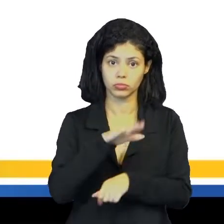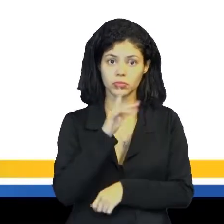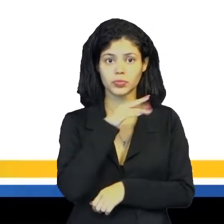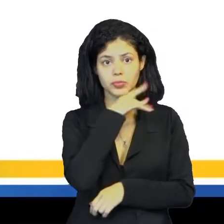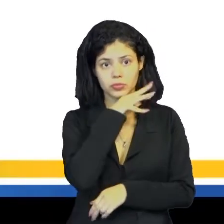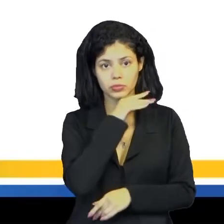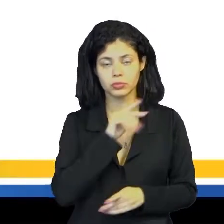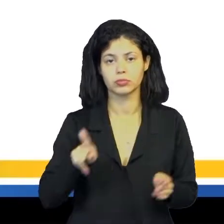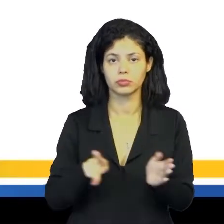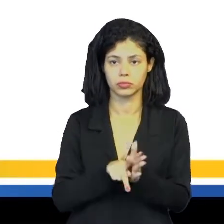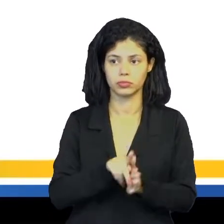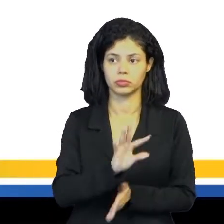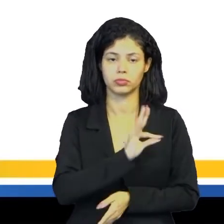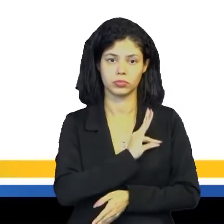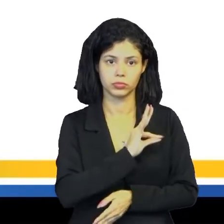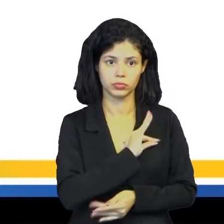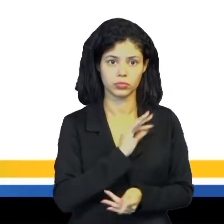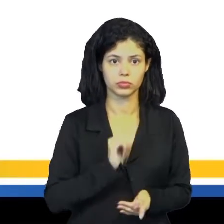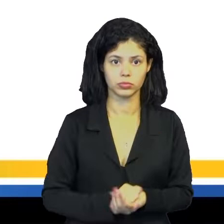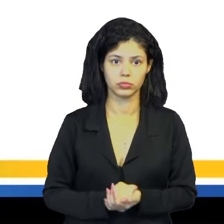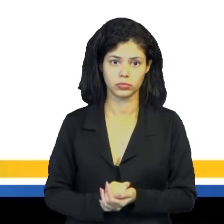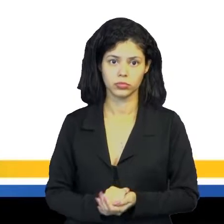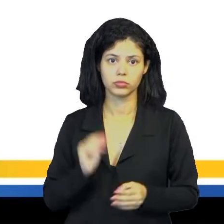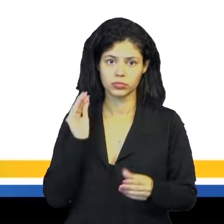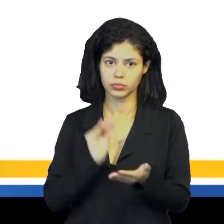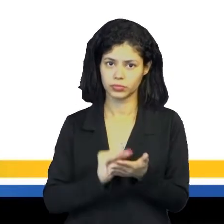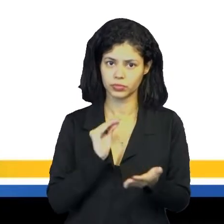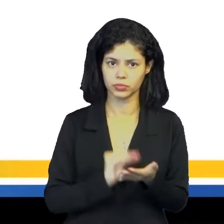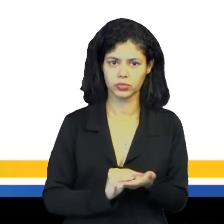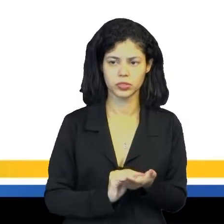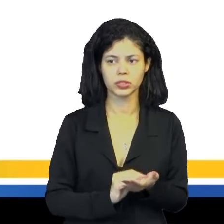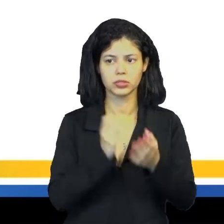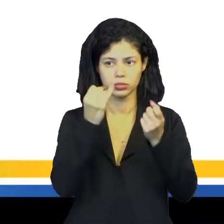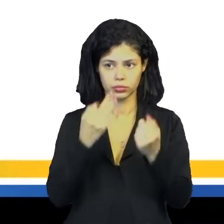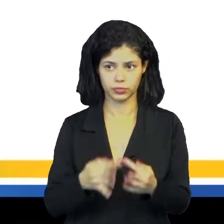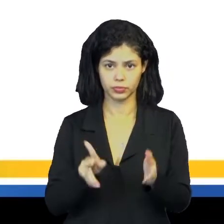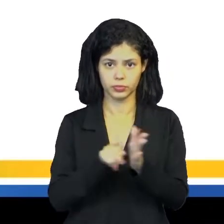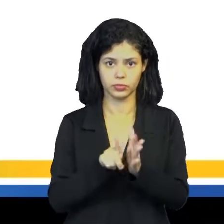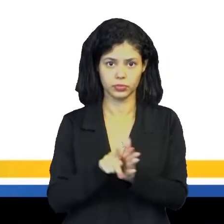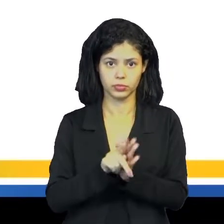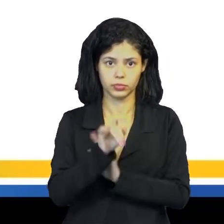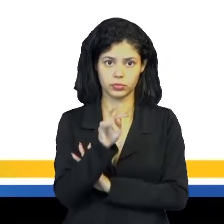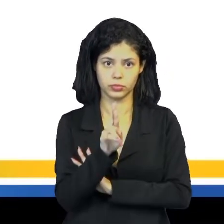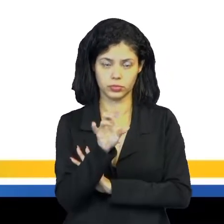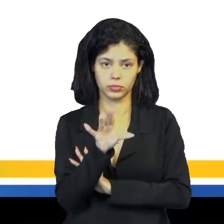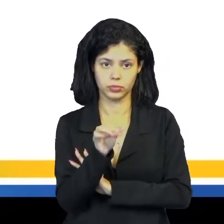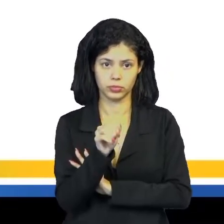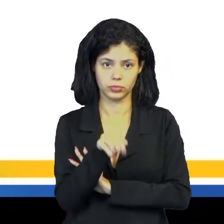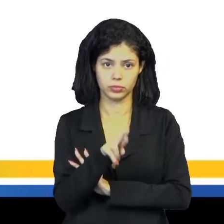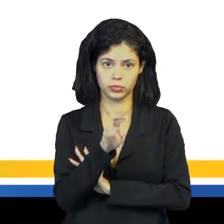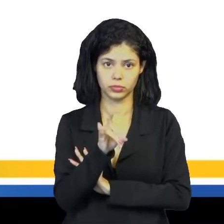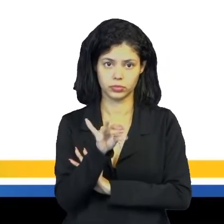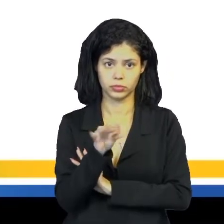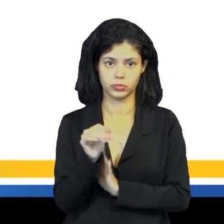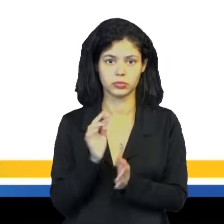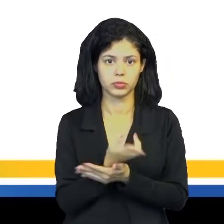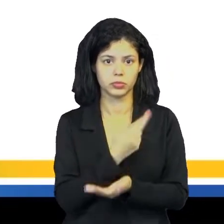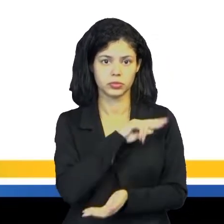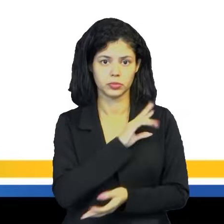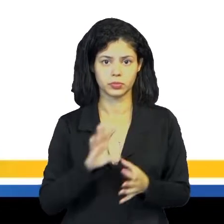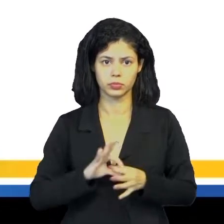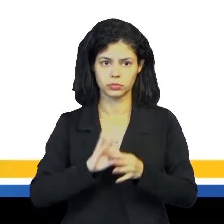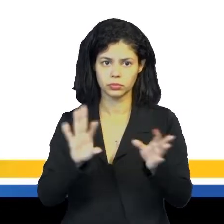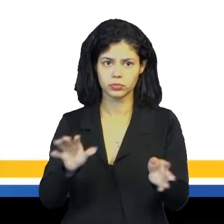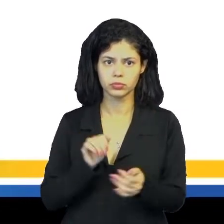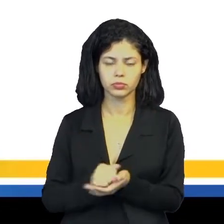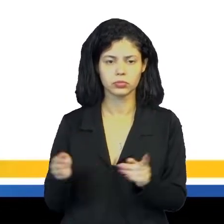dos militares. A conspiração contra a monarquia contou com a adesão do Marechal Deodoro da Fonseca, responsável por liderar